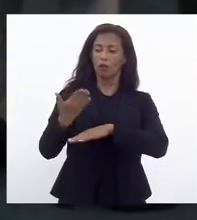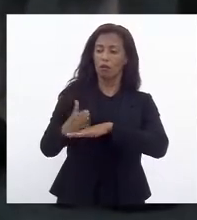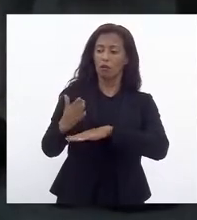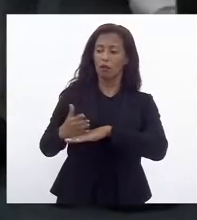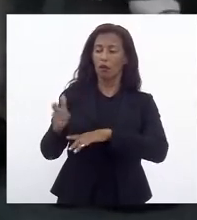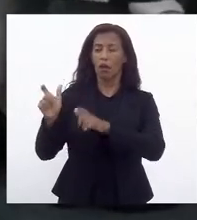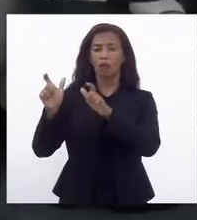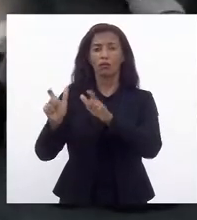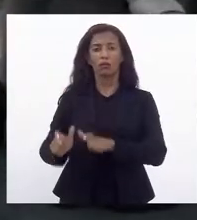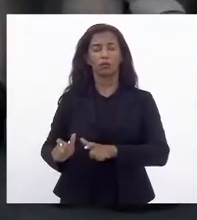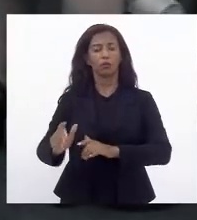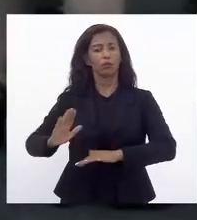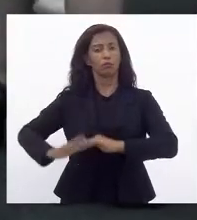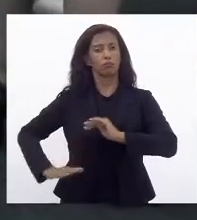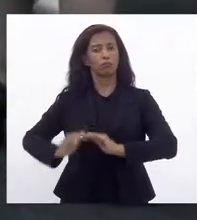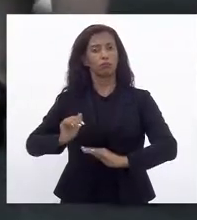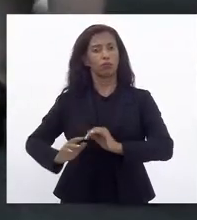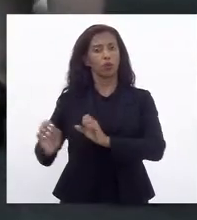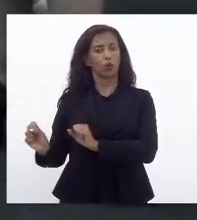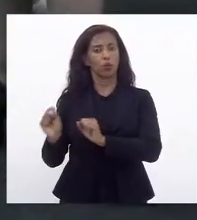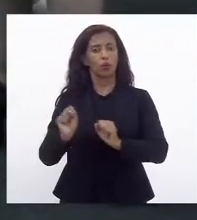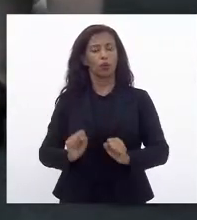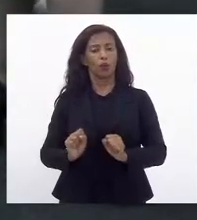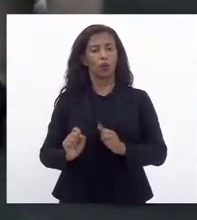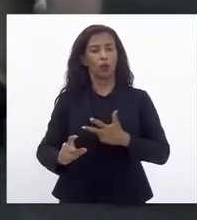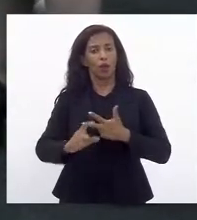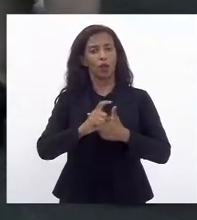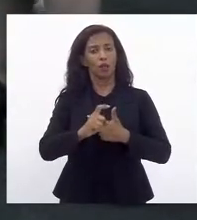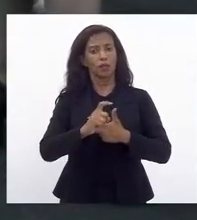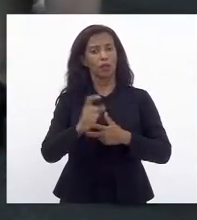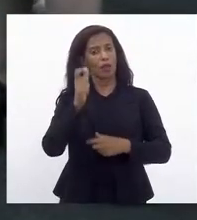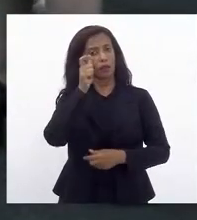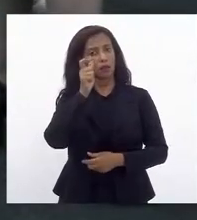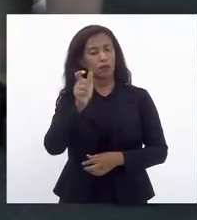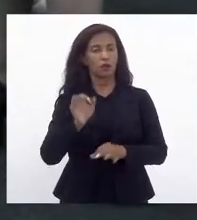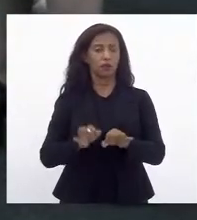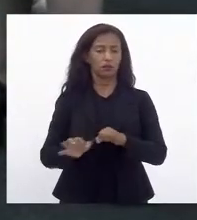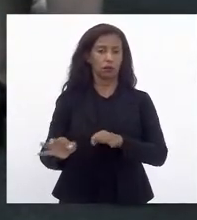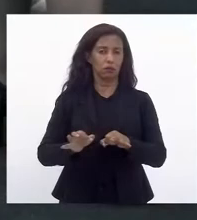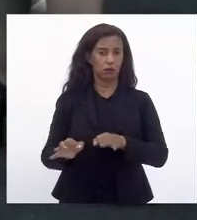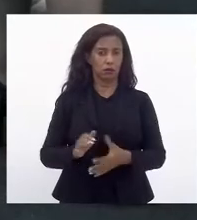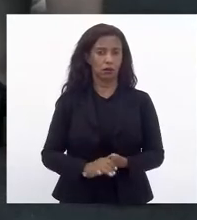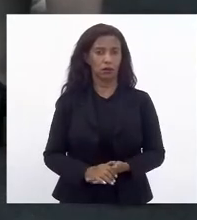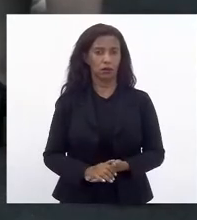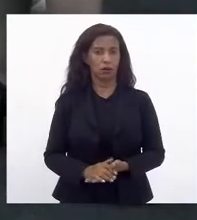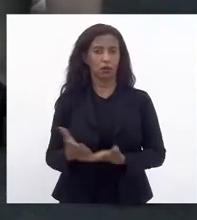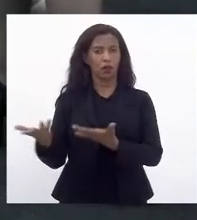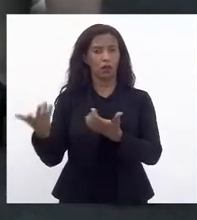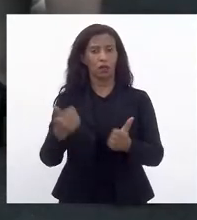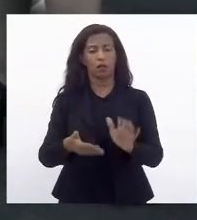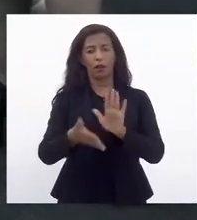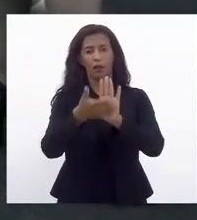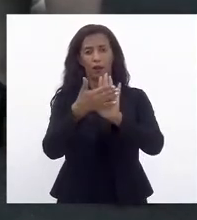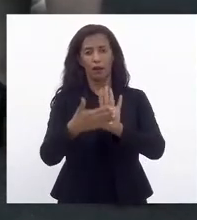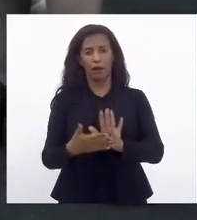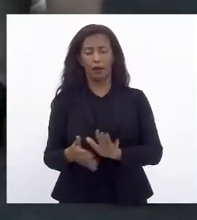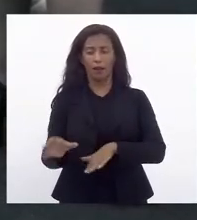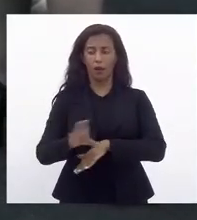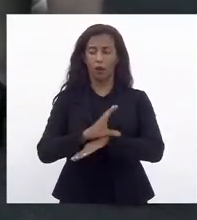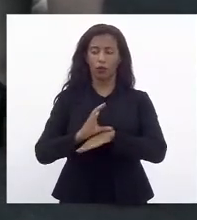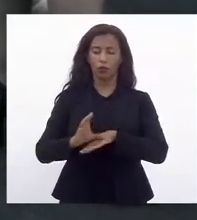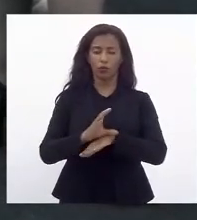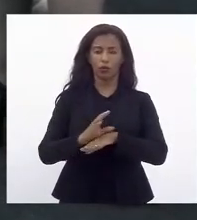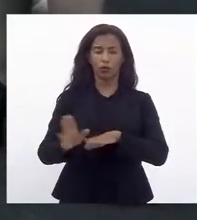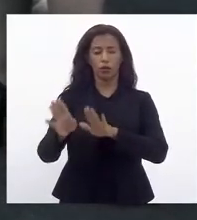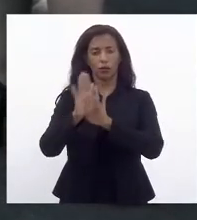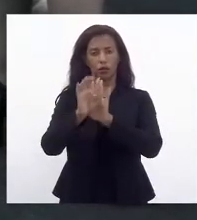a sua função no Poder Executivo. É essa a intenção do projeto, que recebeu parecer pela